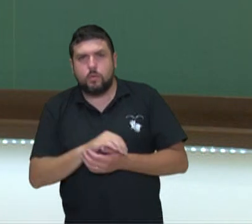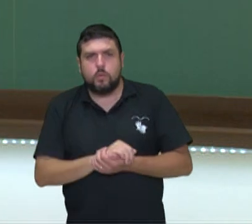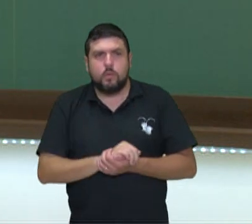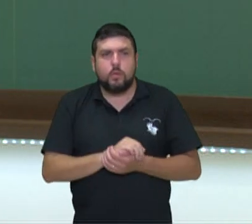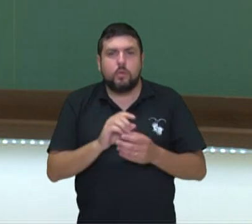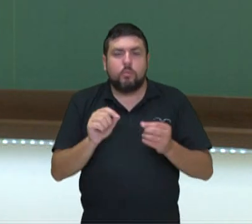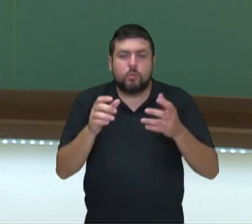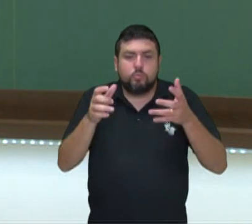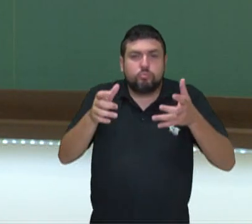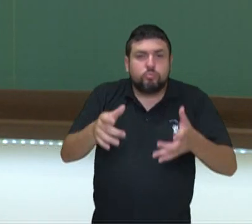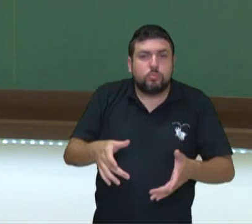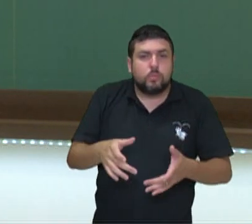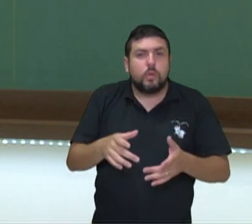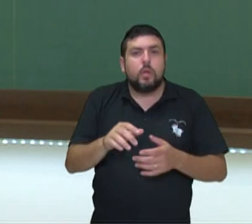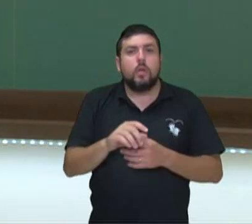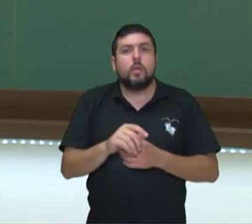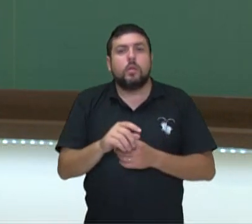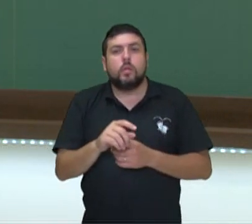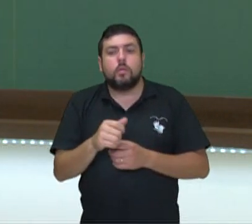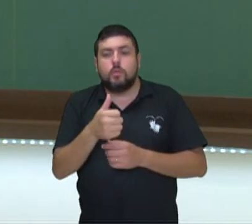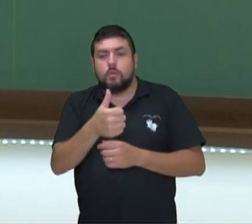apenas o 130 como está na tabela.